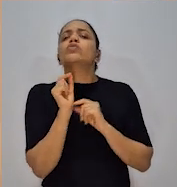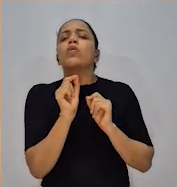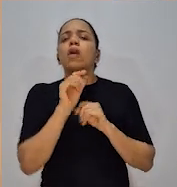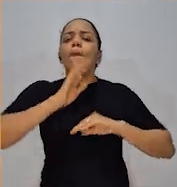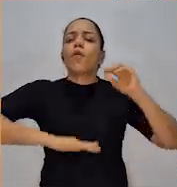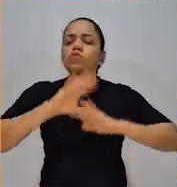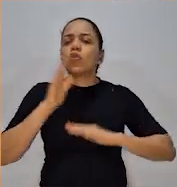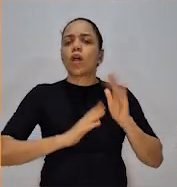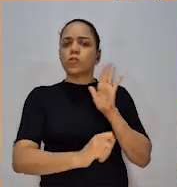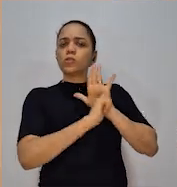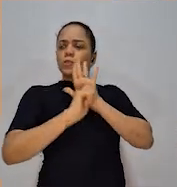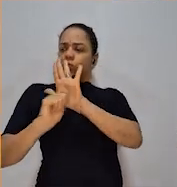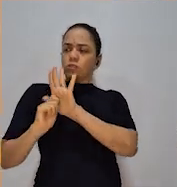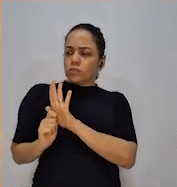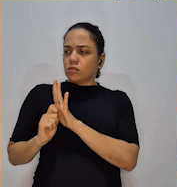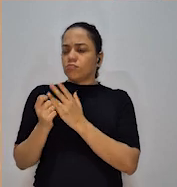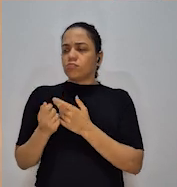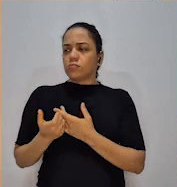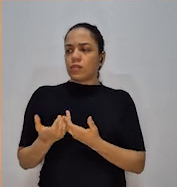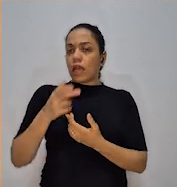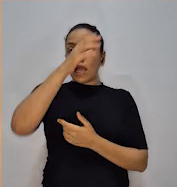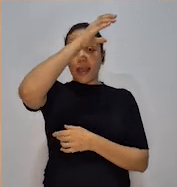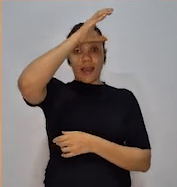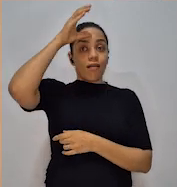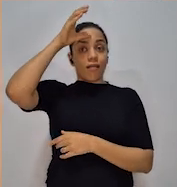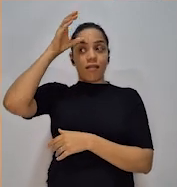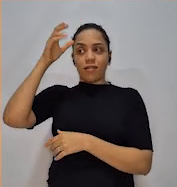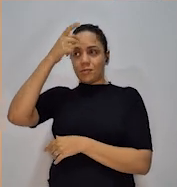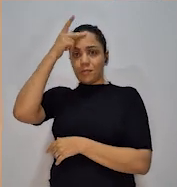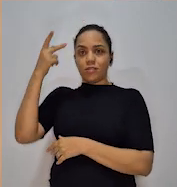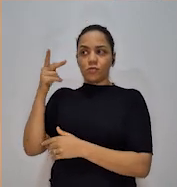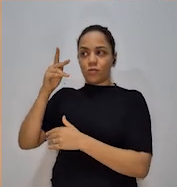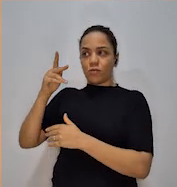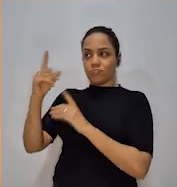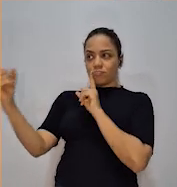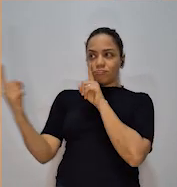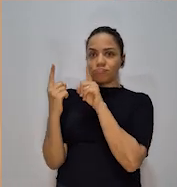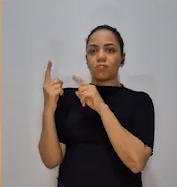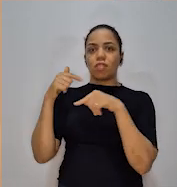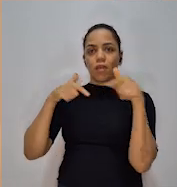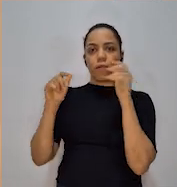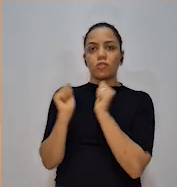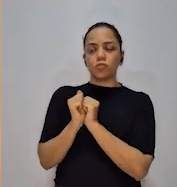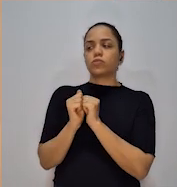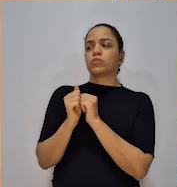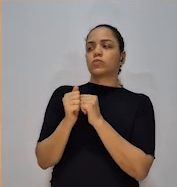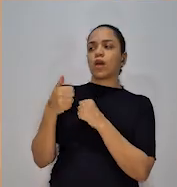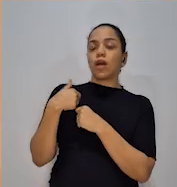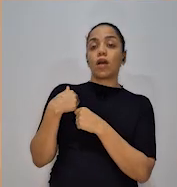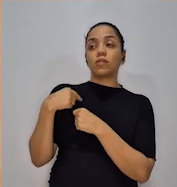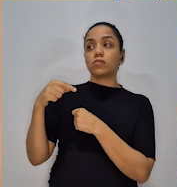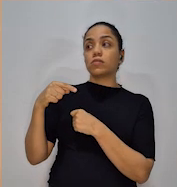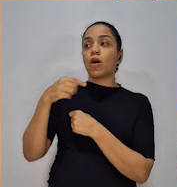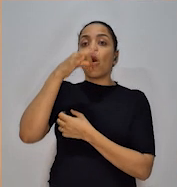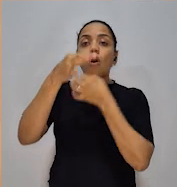dos clientes com quem nós atuamos, né, no mercado profissional, que estão dizendo coisas muito importantes